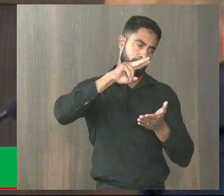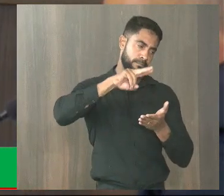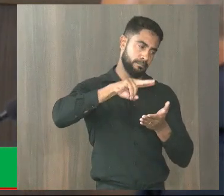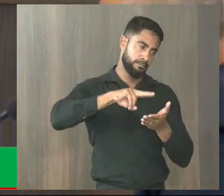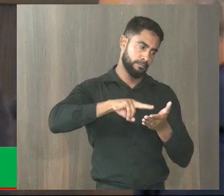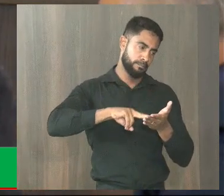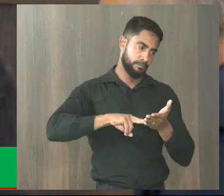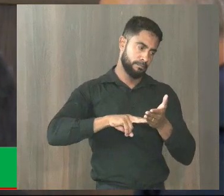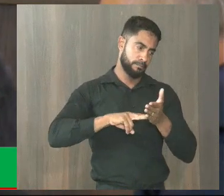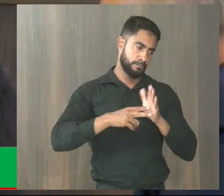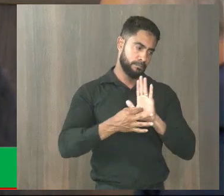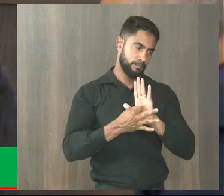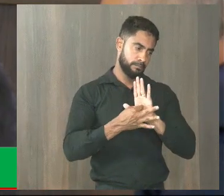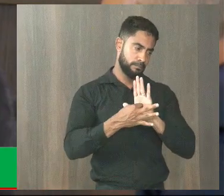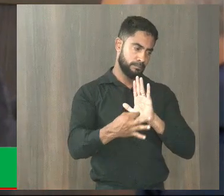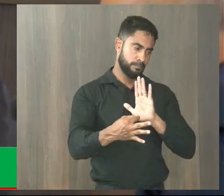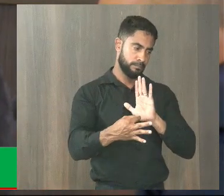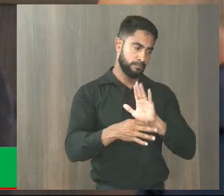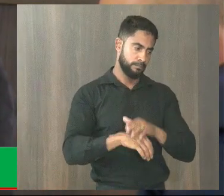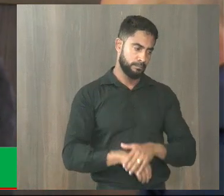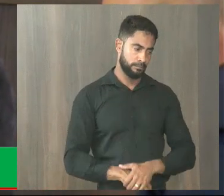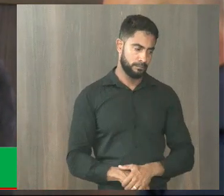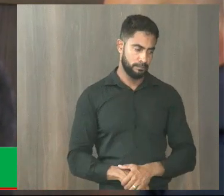das indicações de necessidade.